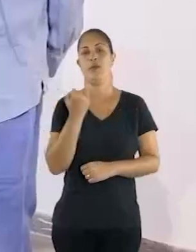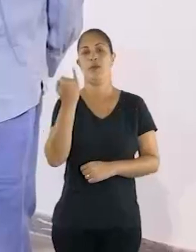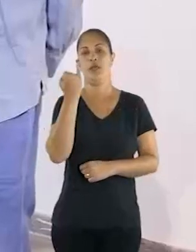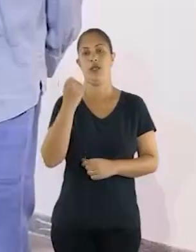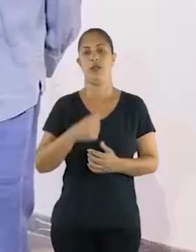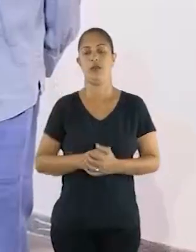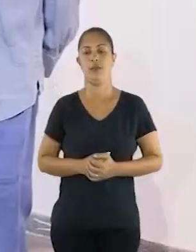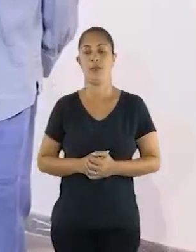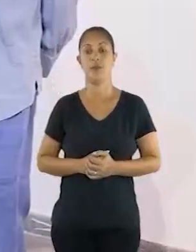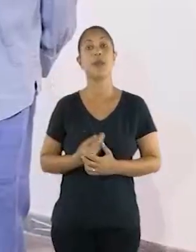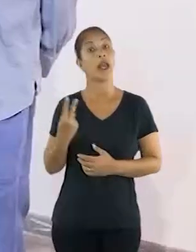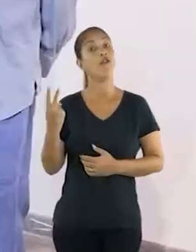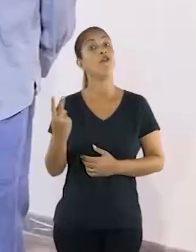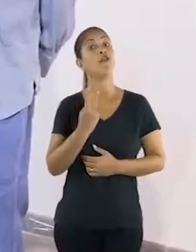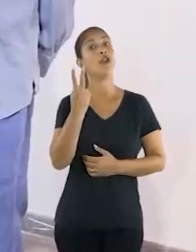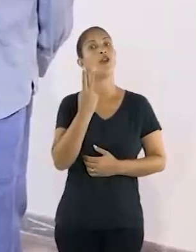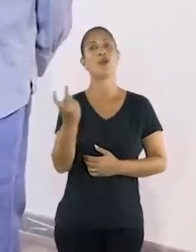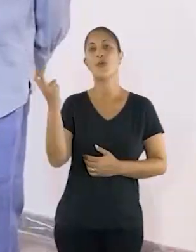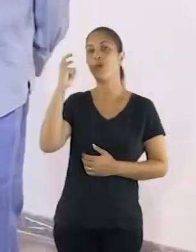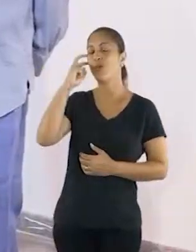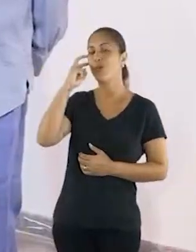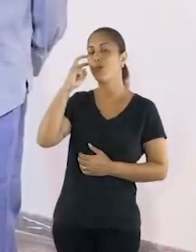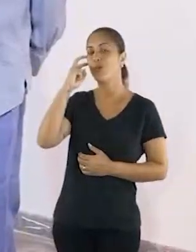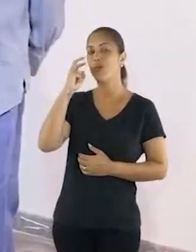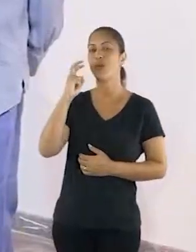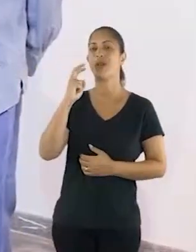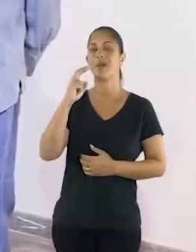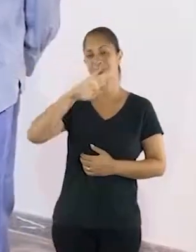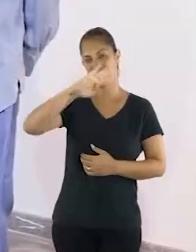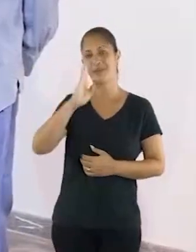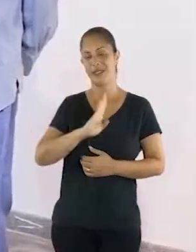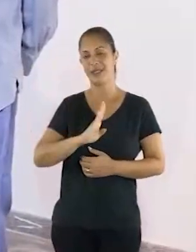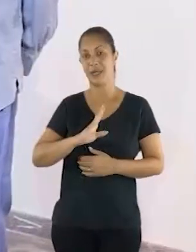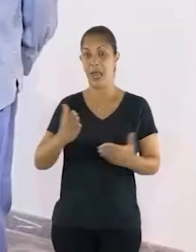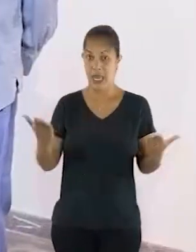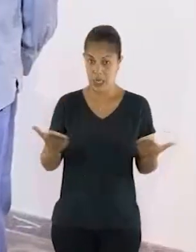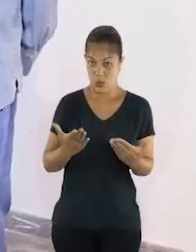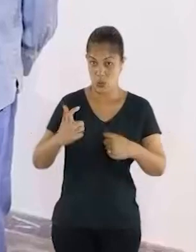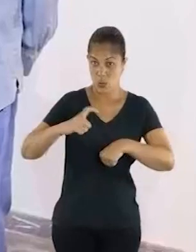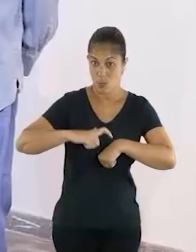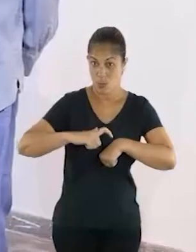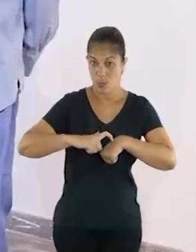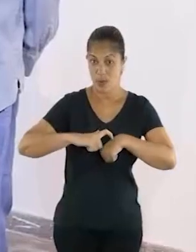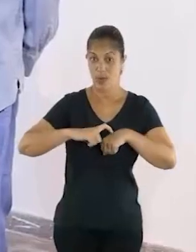importante e valorizando a cultura popular brasileira. Neste momento,